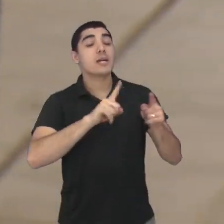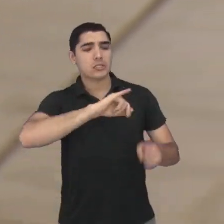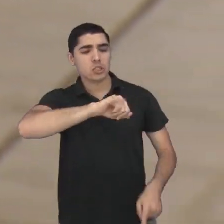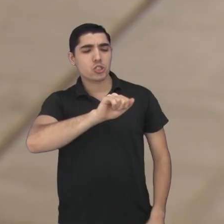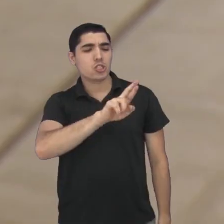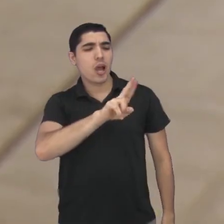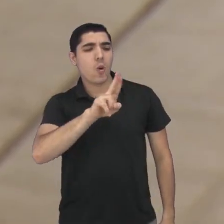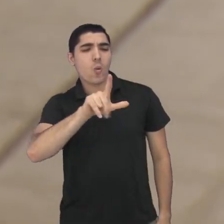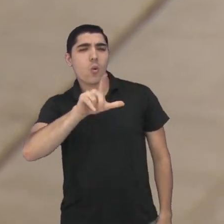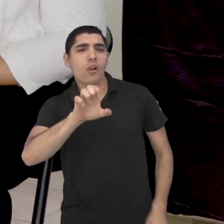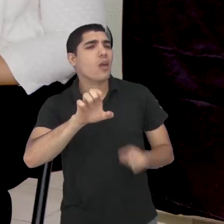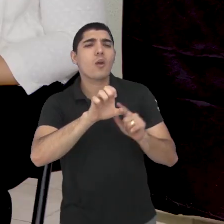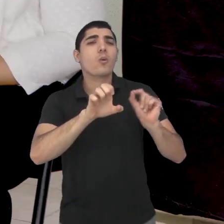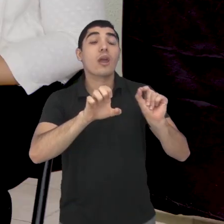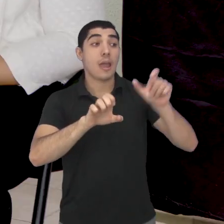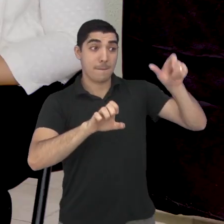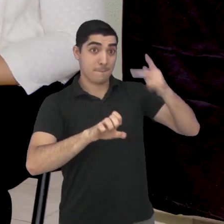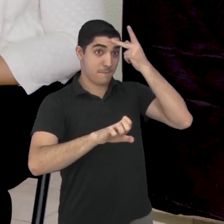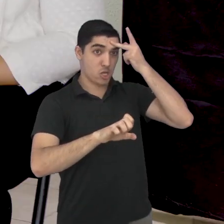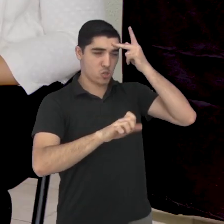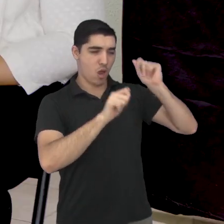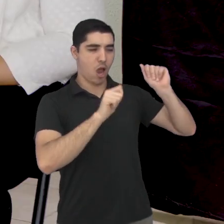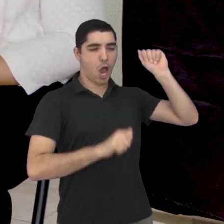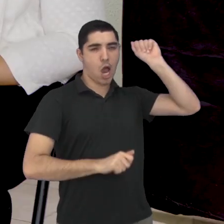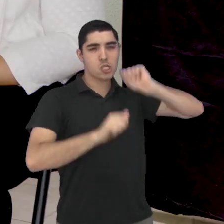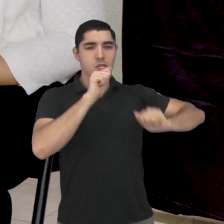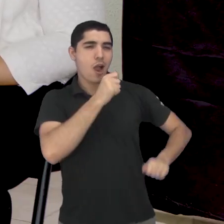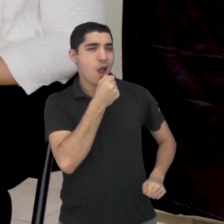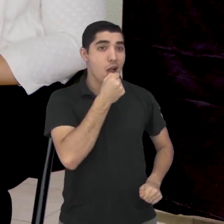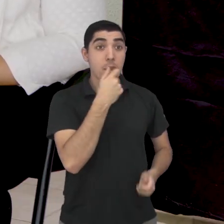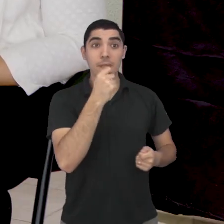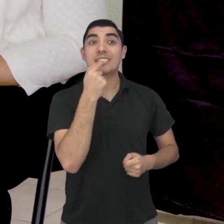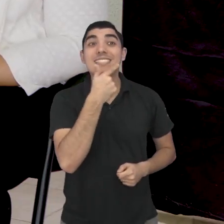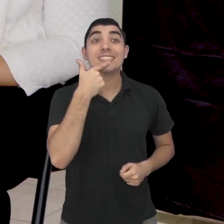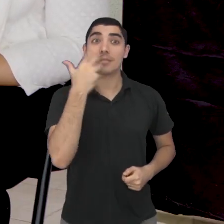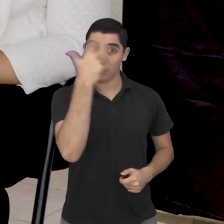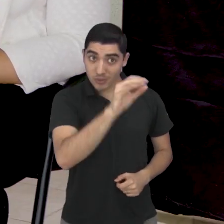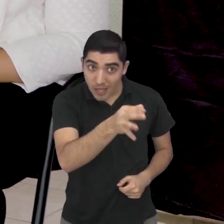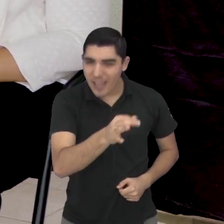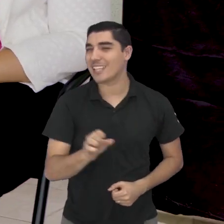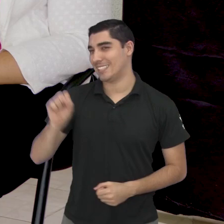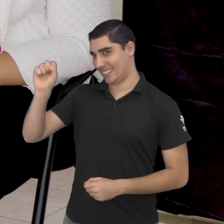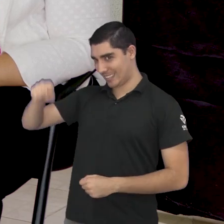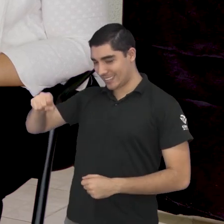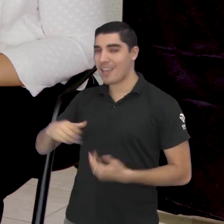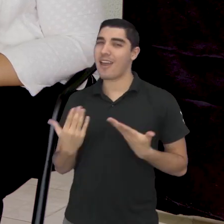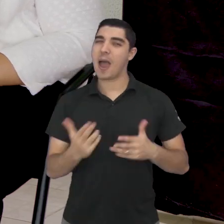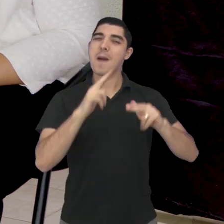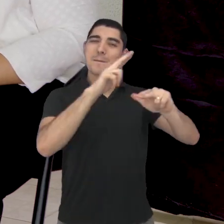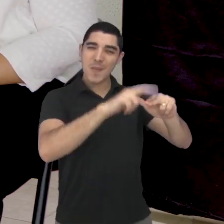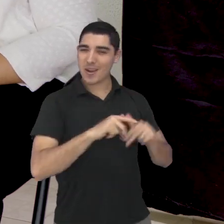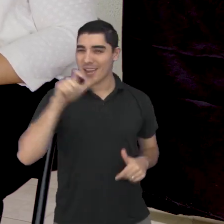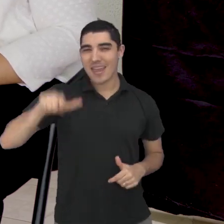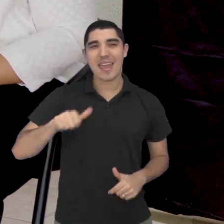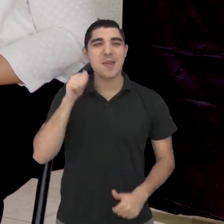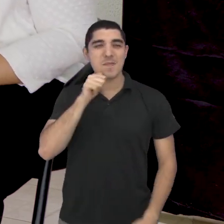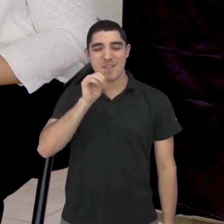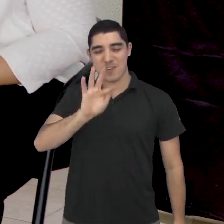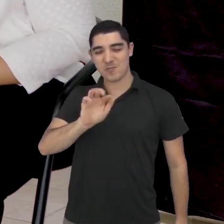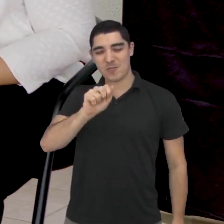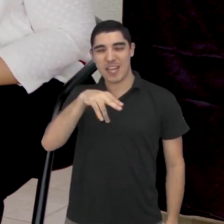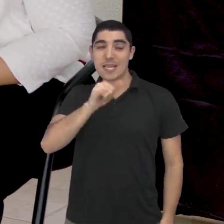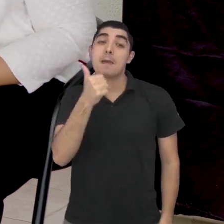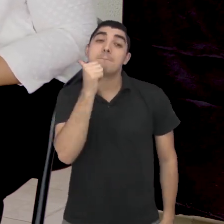nome do quê? De artista. Artista precisa do quê? Sorriso bonito, não é? Sim. Então é por isso que a mamãe dele, a Fanny, toma